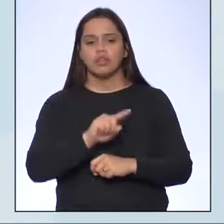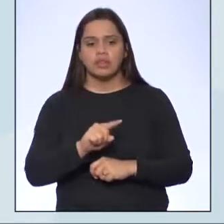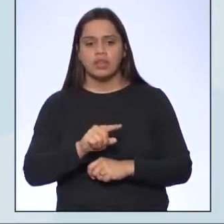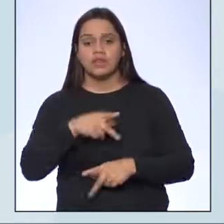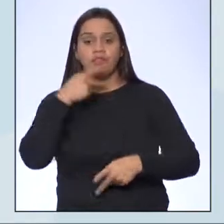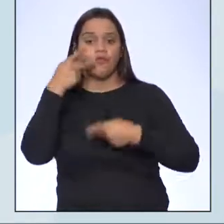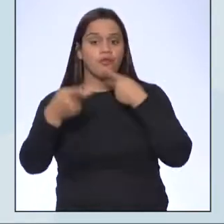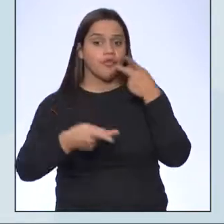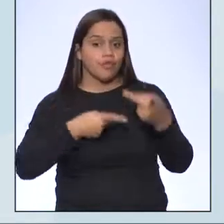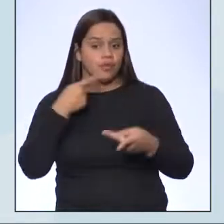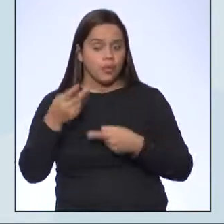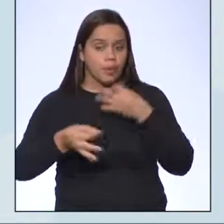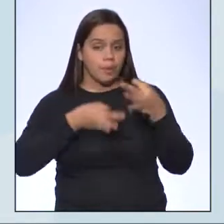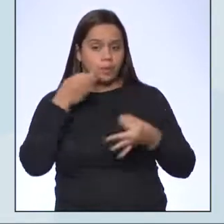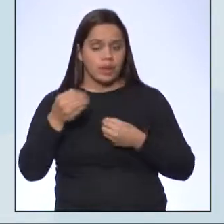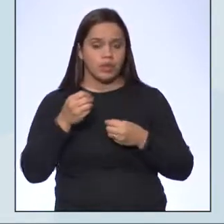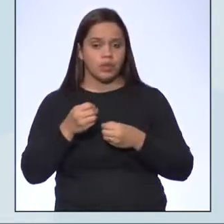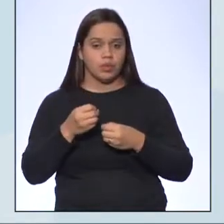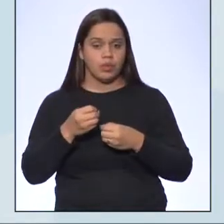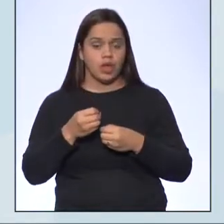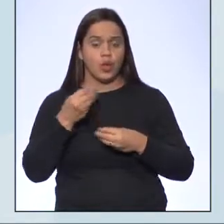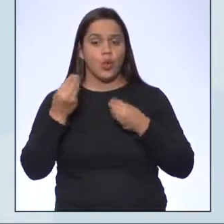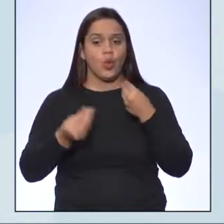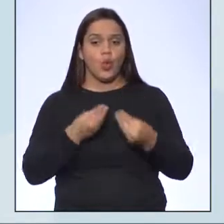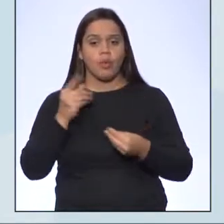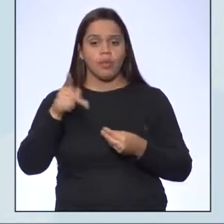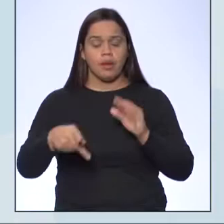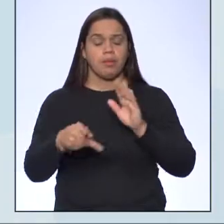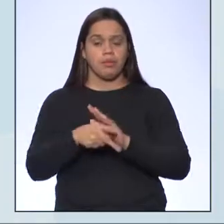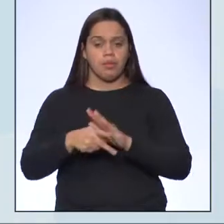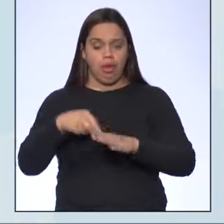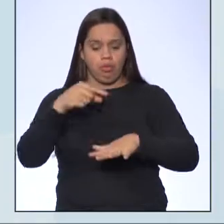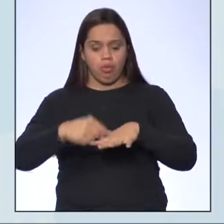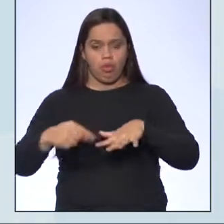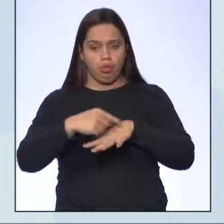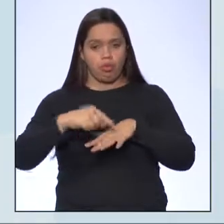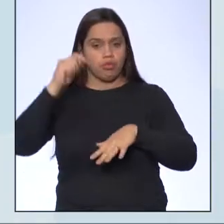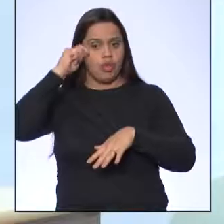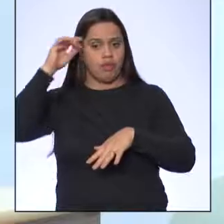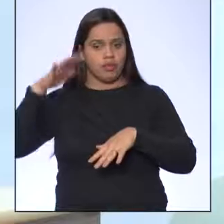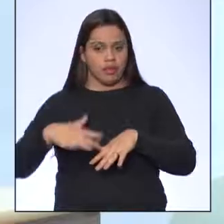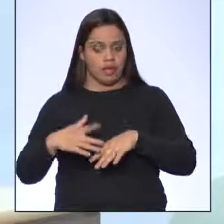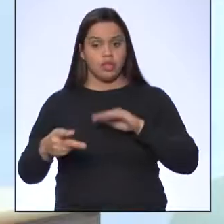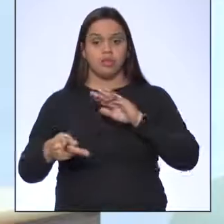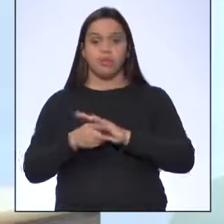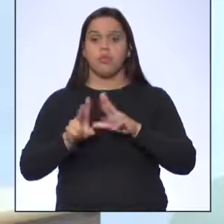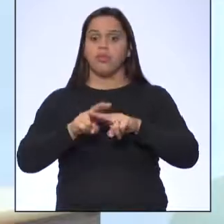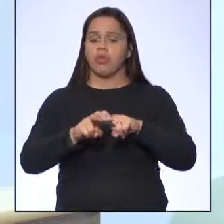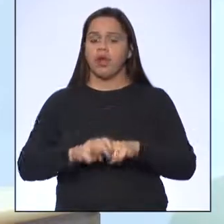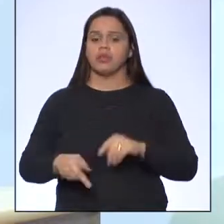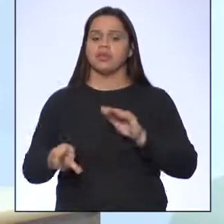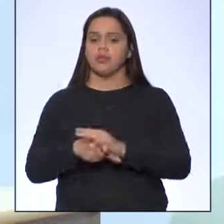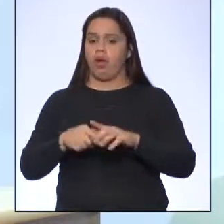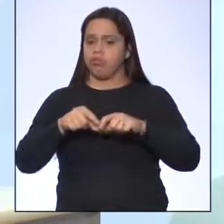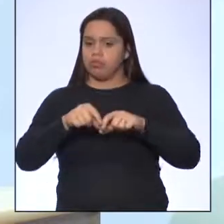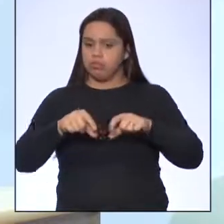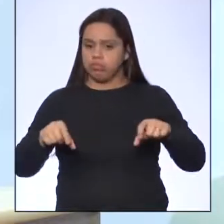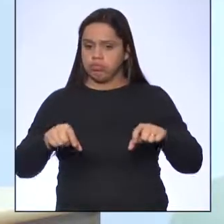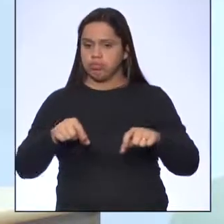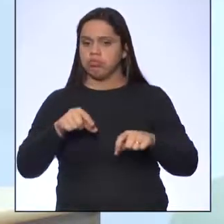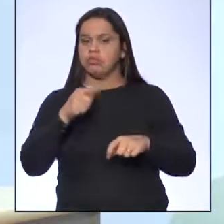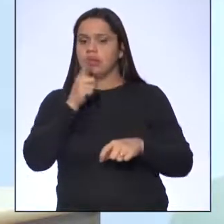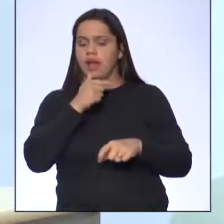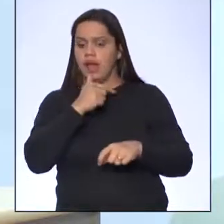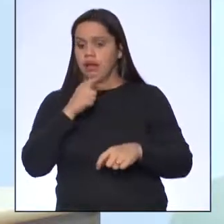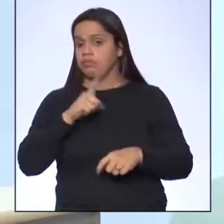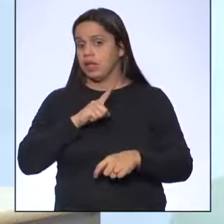continente africano nesse contexto do saneamento básico. A gente vai deixar para vocês a tela alguns